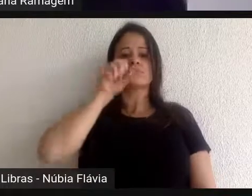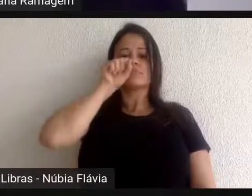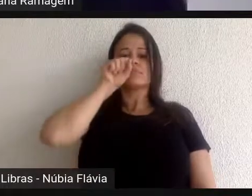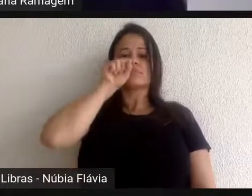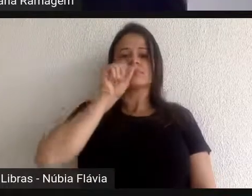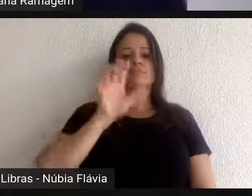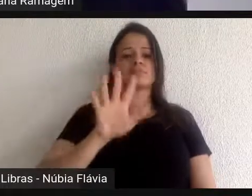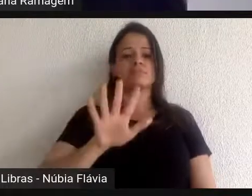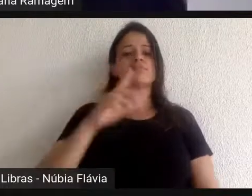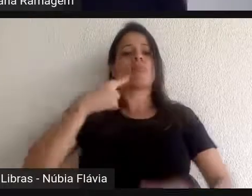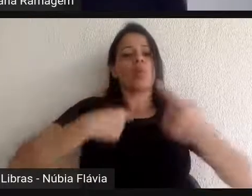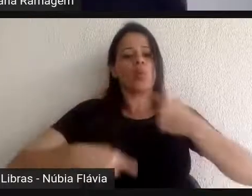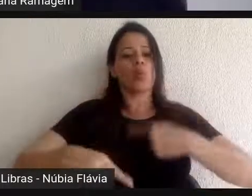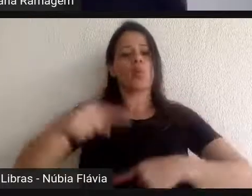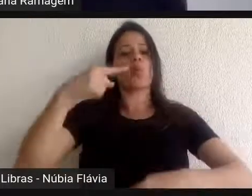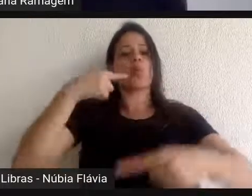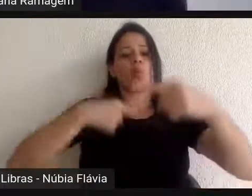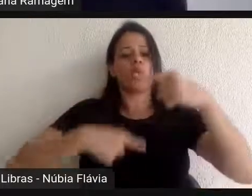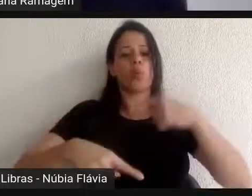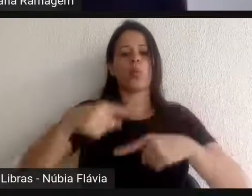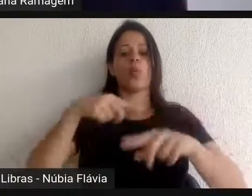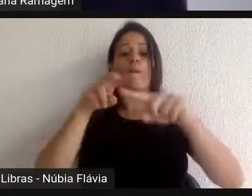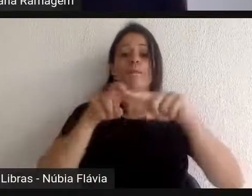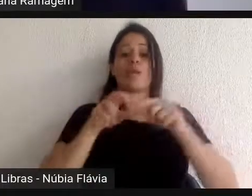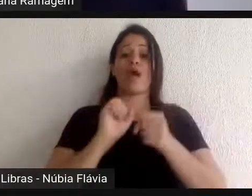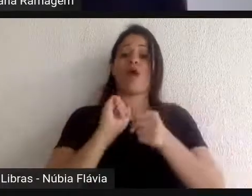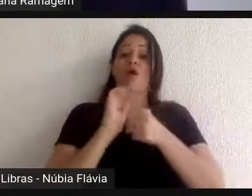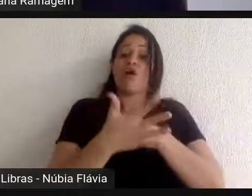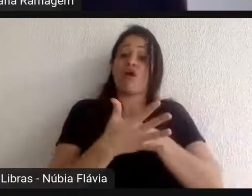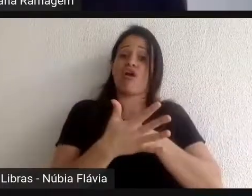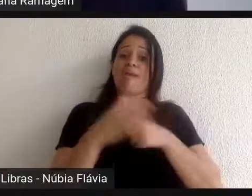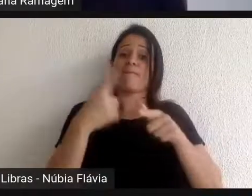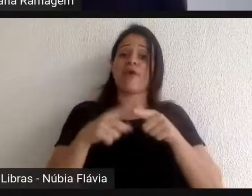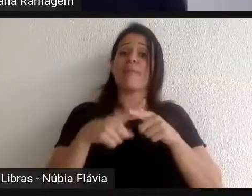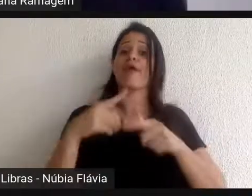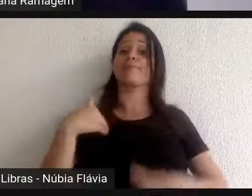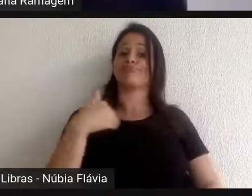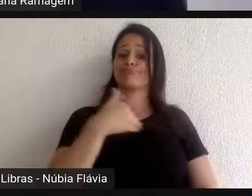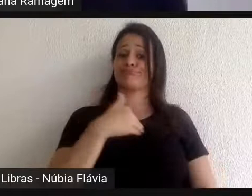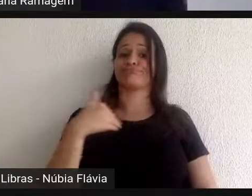questão que mais preocupa no Covid-19.